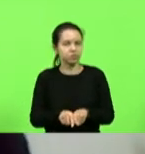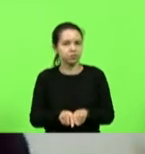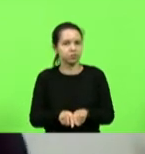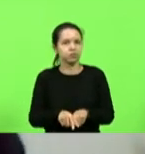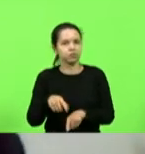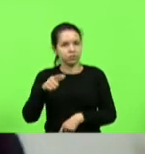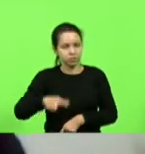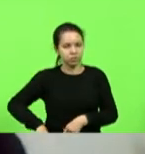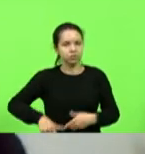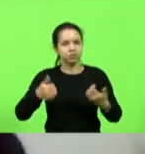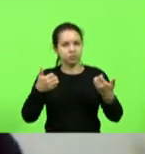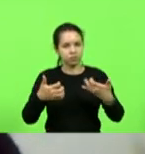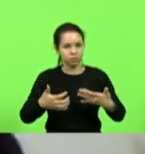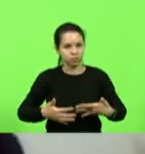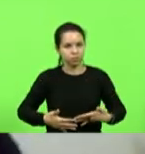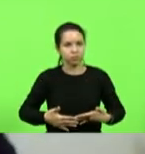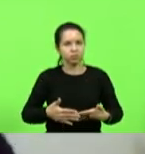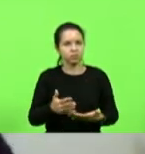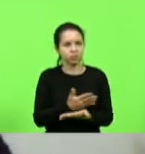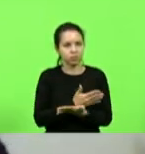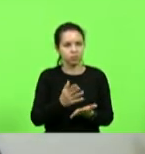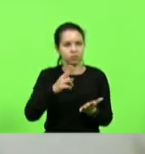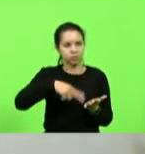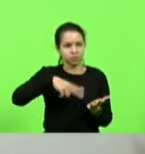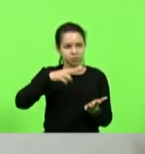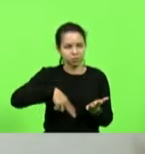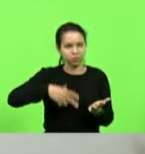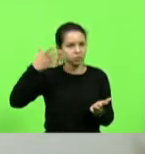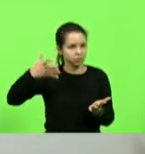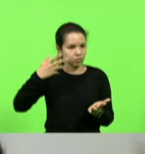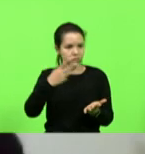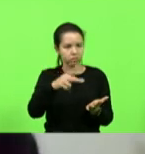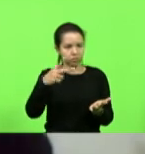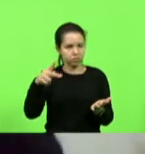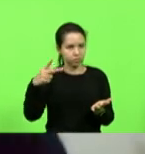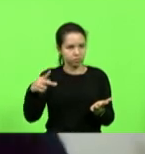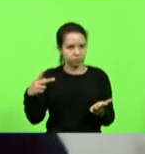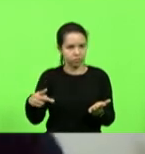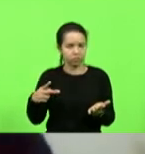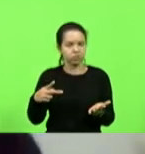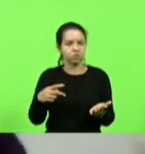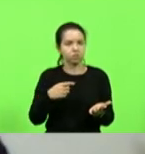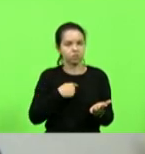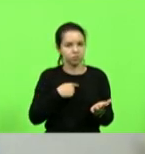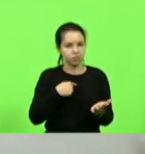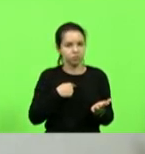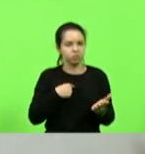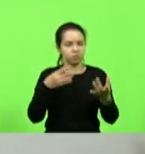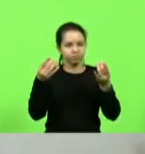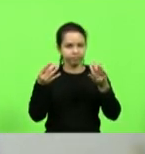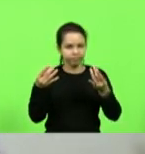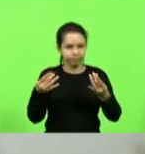reafirmar algumas leituras das falas de vocês que eu fui sintetizando, né?